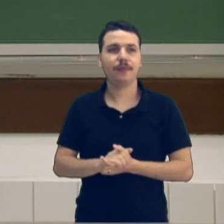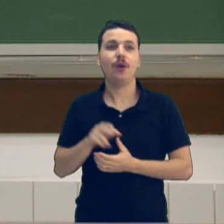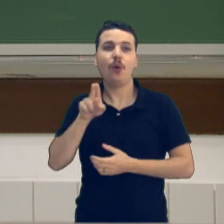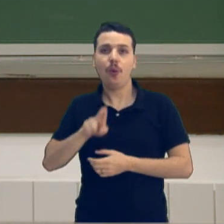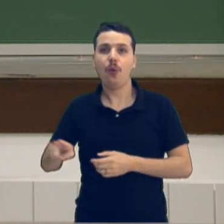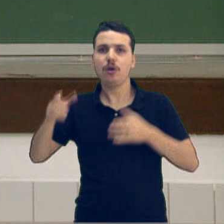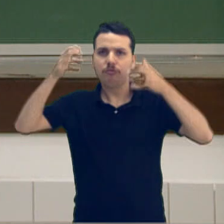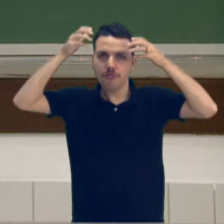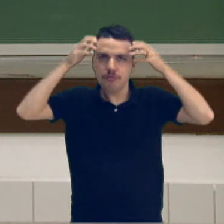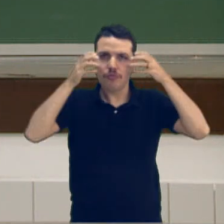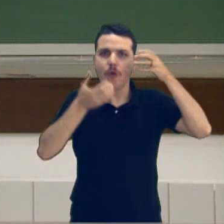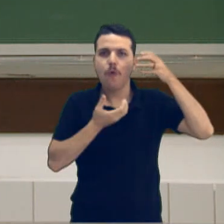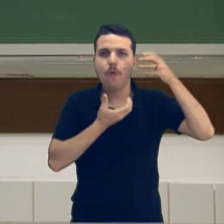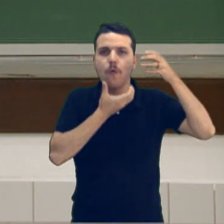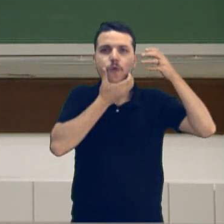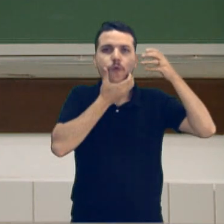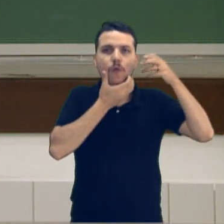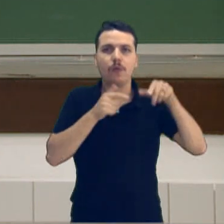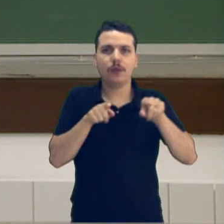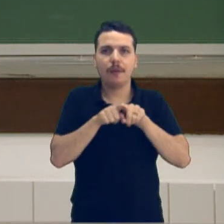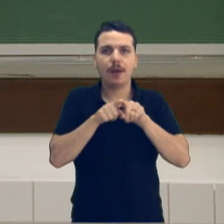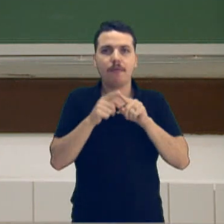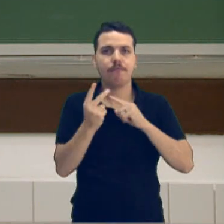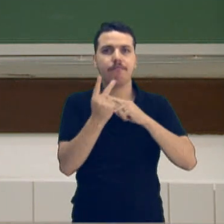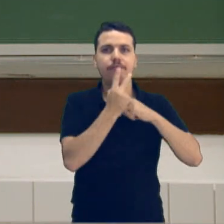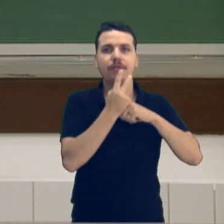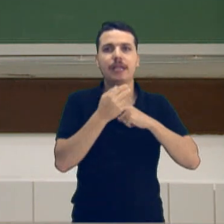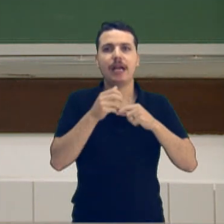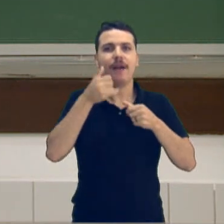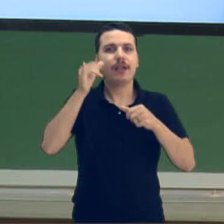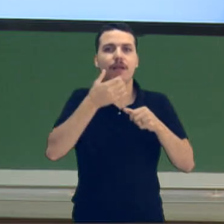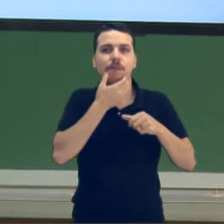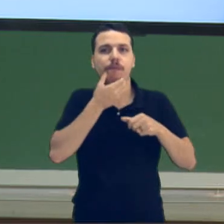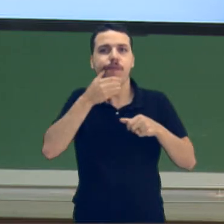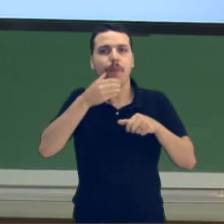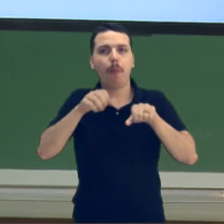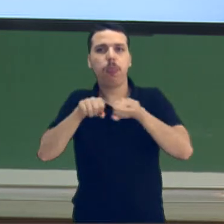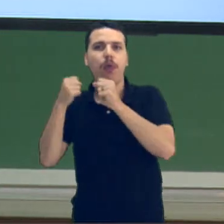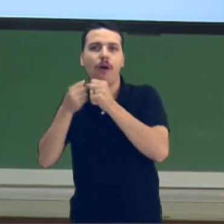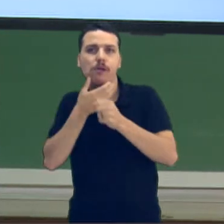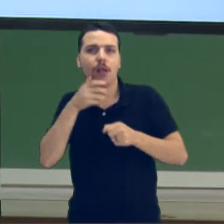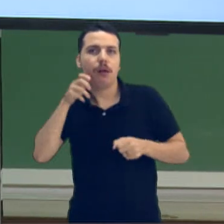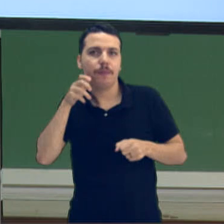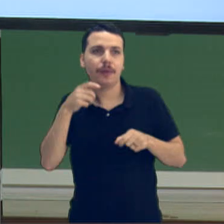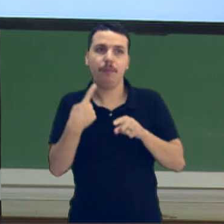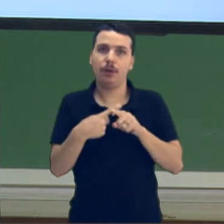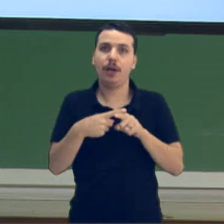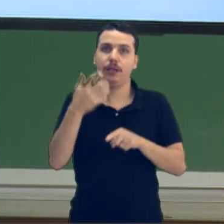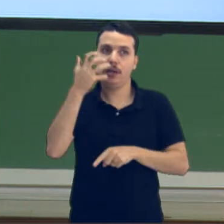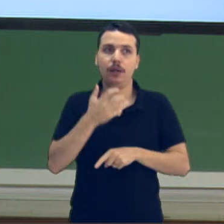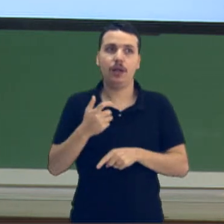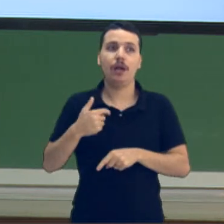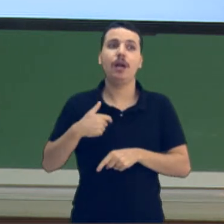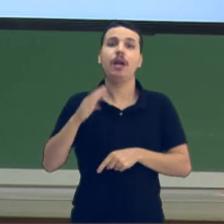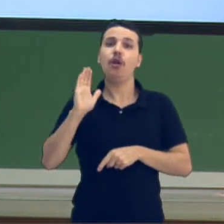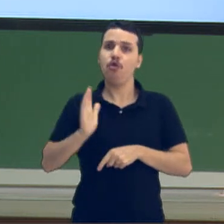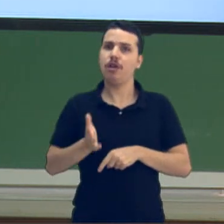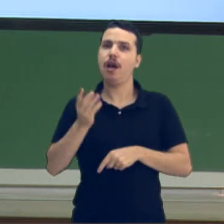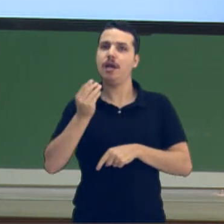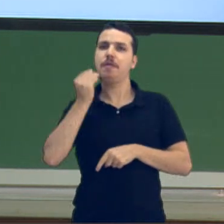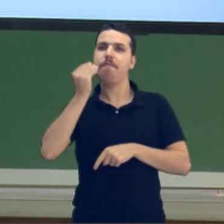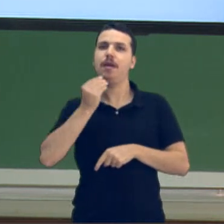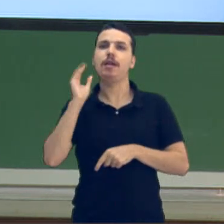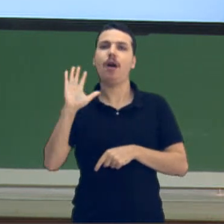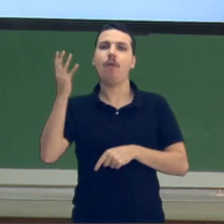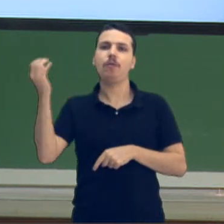com a queixeira, né, para proteger o queixo, para evitar de lesões, né? Porque é muito sério, né? Eu já tive essa experiência de